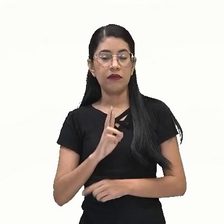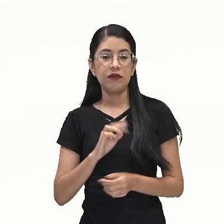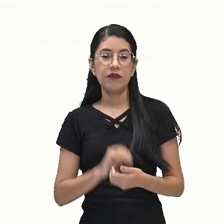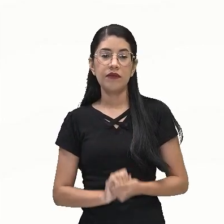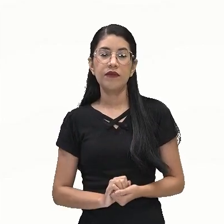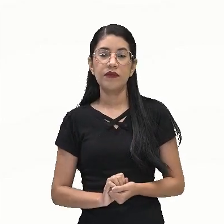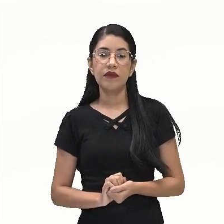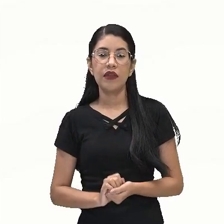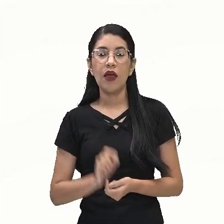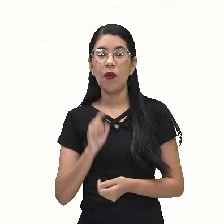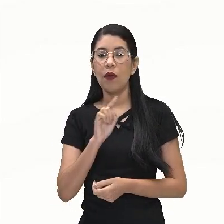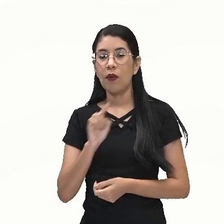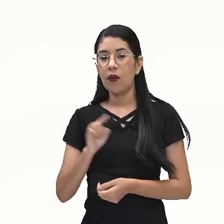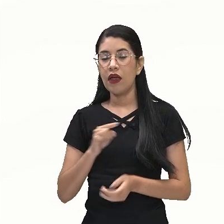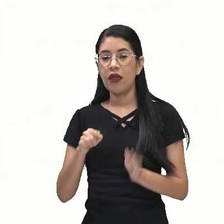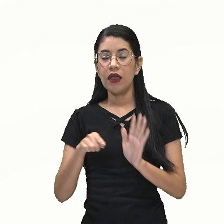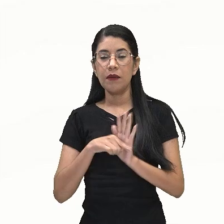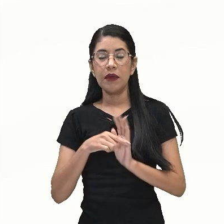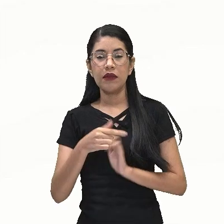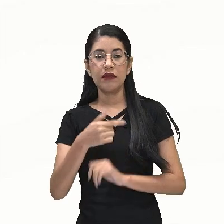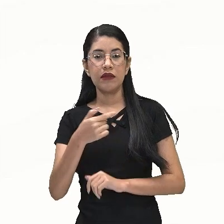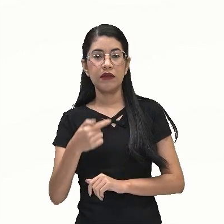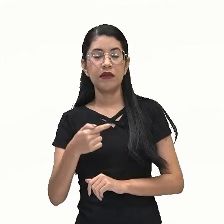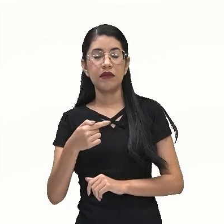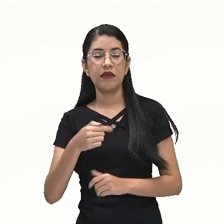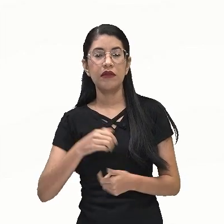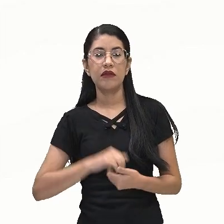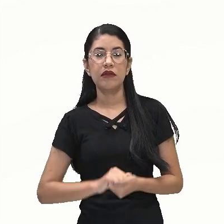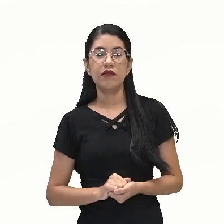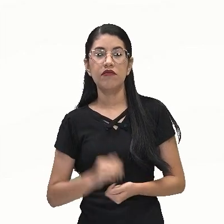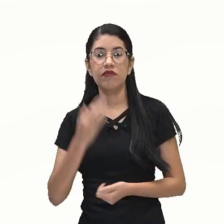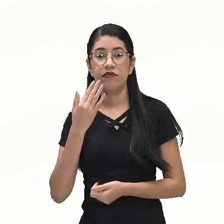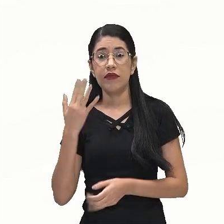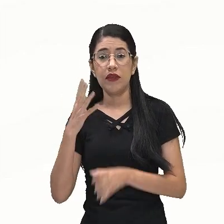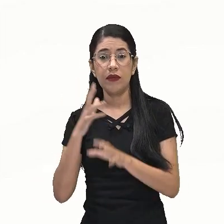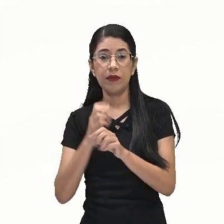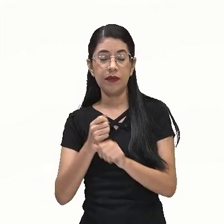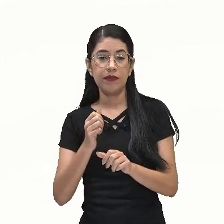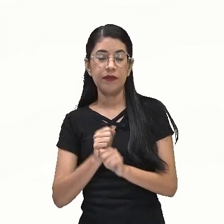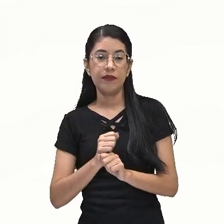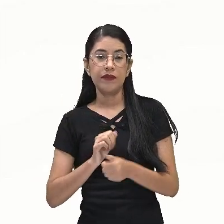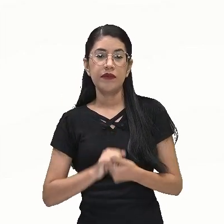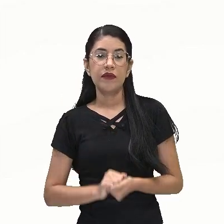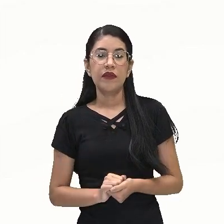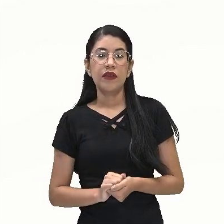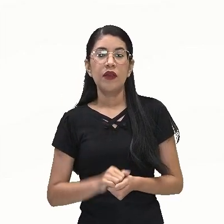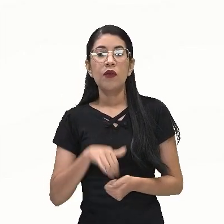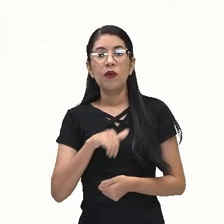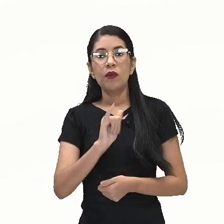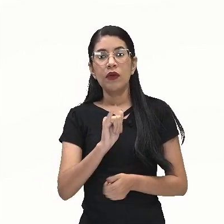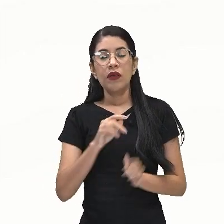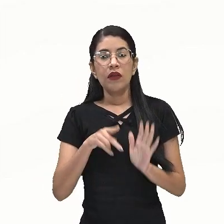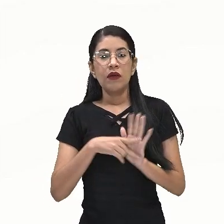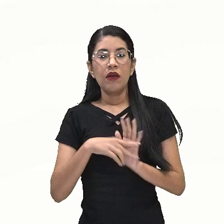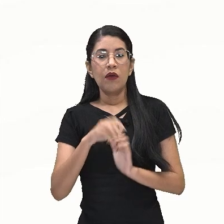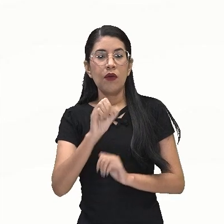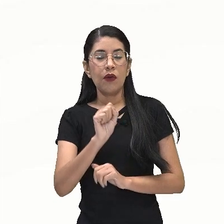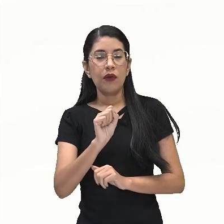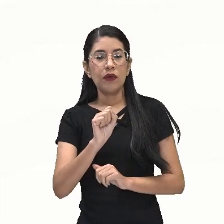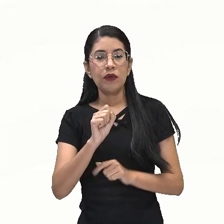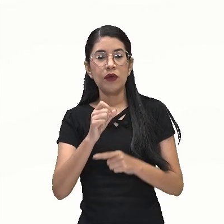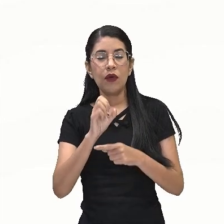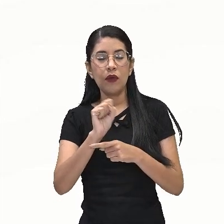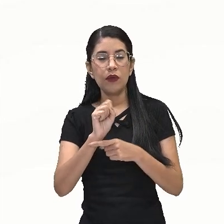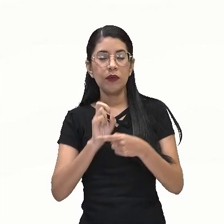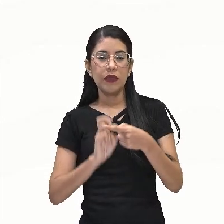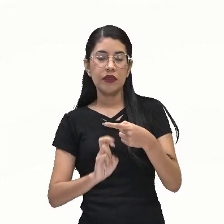meu Z deu -7, ó, resolvendo meu sistema, ó, meu Y deu 8/5